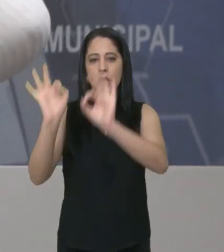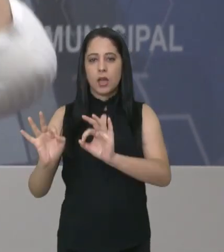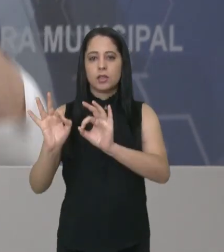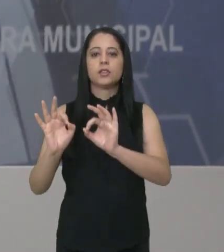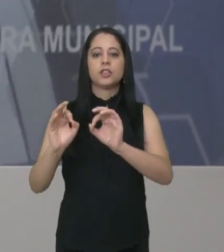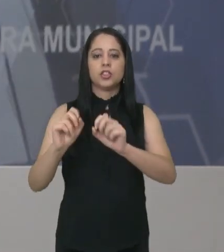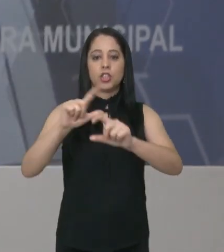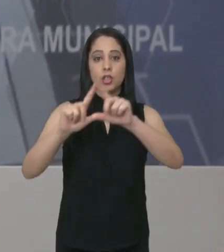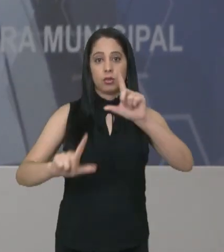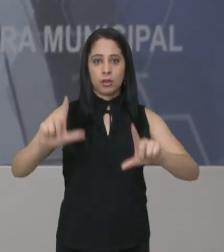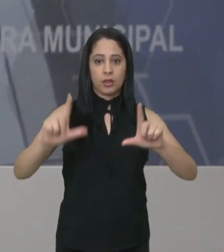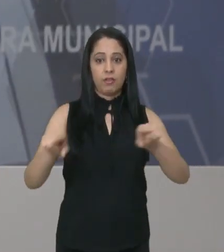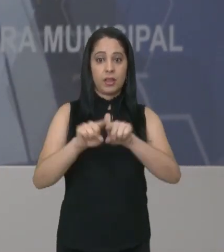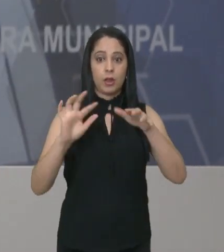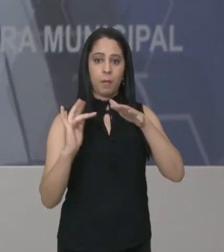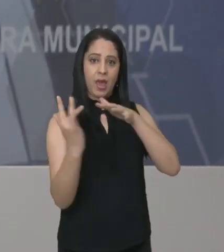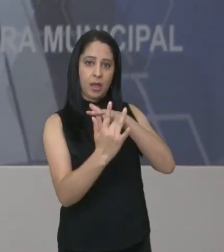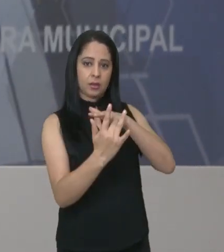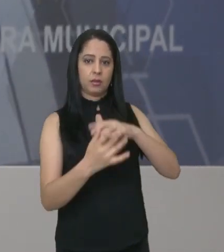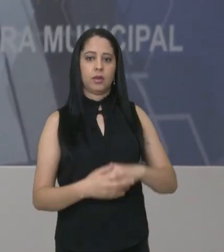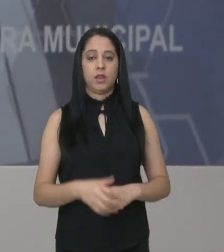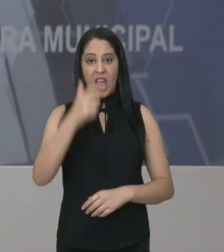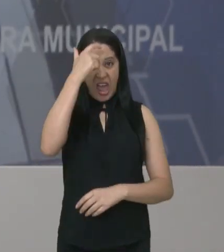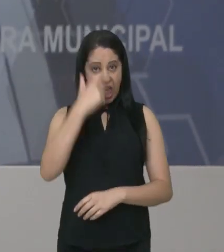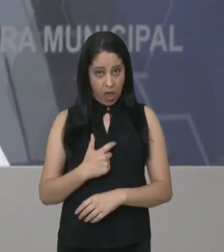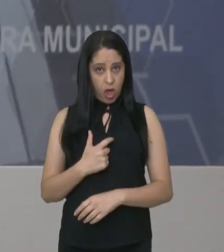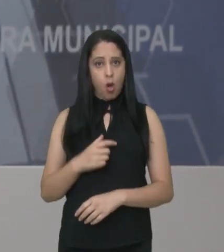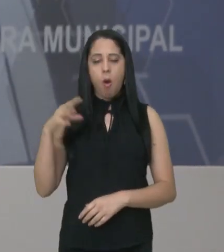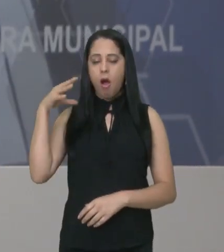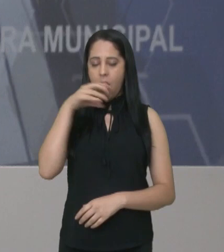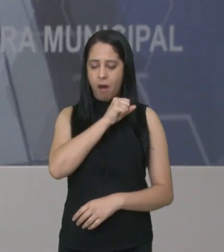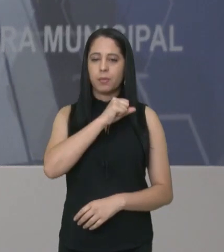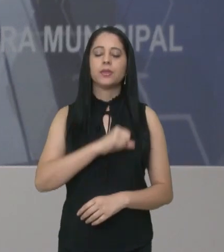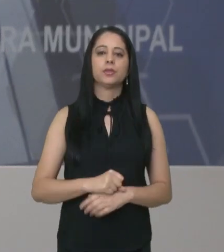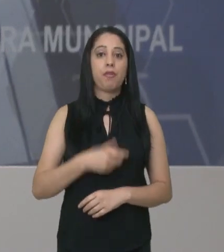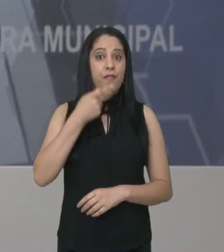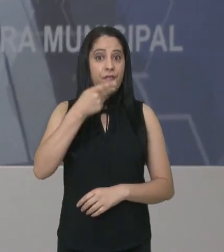internet. Serei super breve. Na verdade,